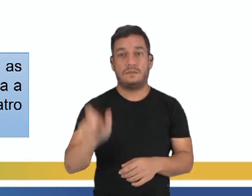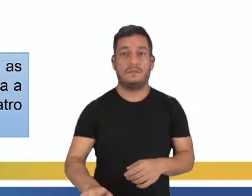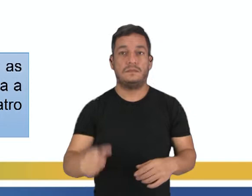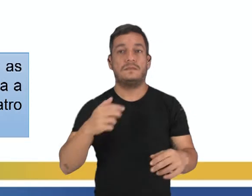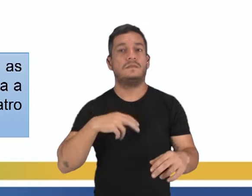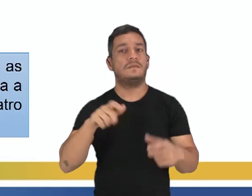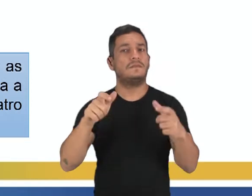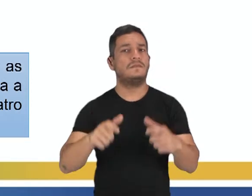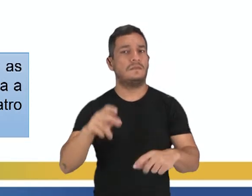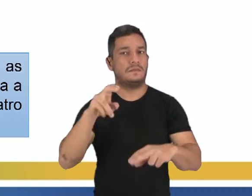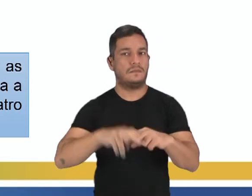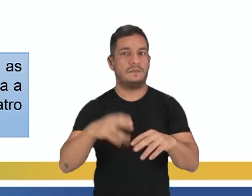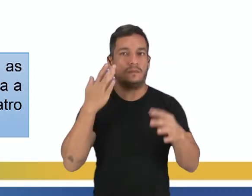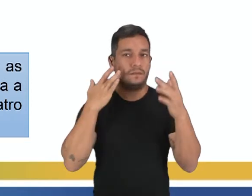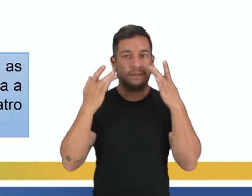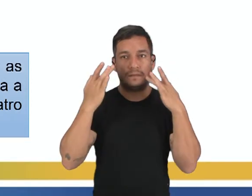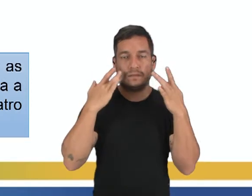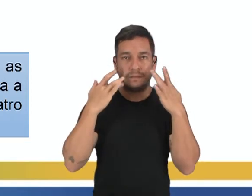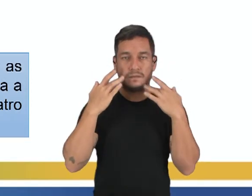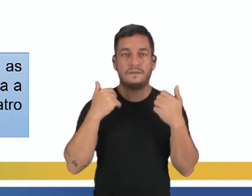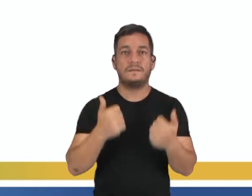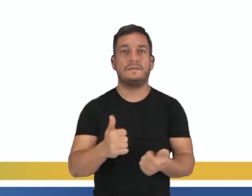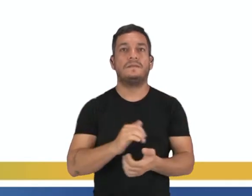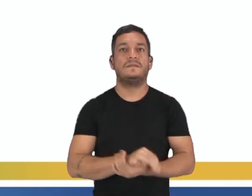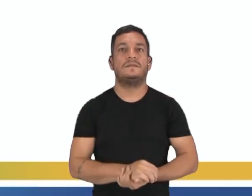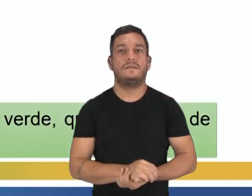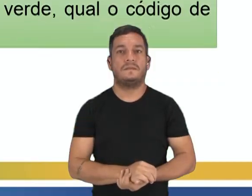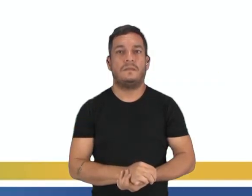uma cadeira do teatro está localizada. Muito bem.